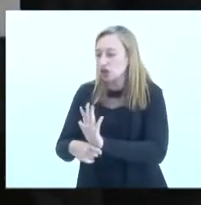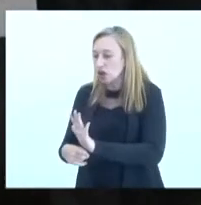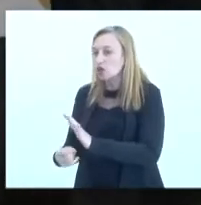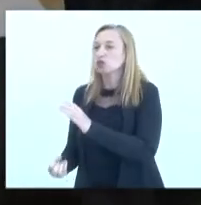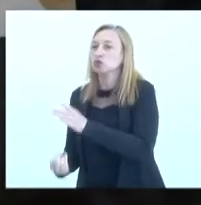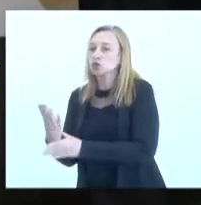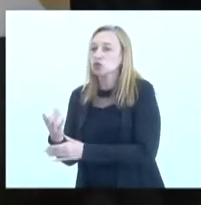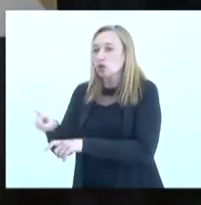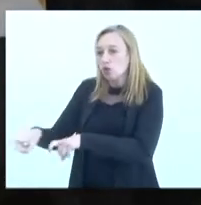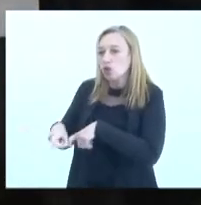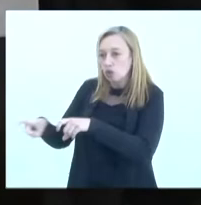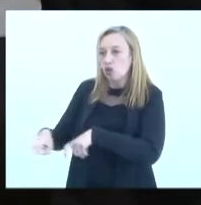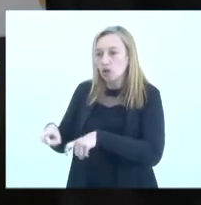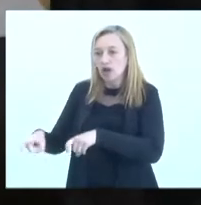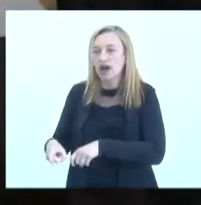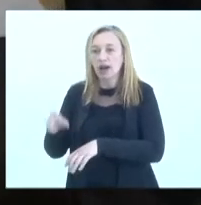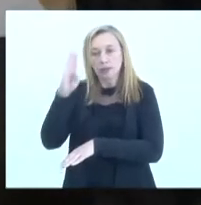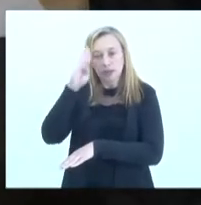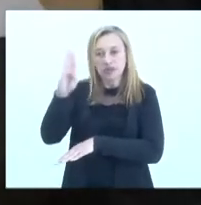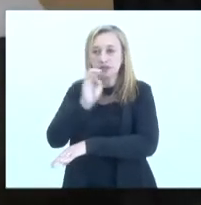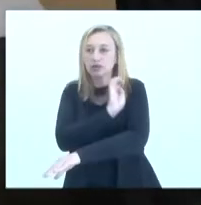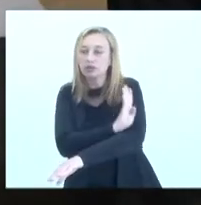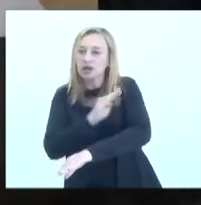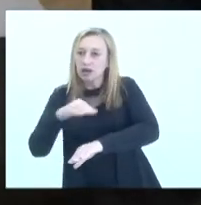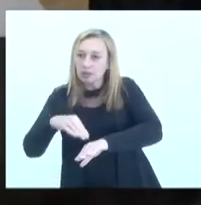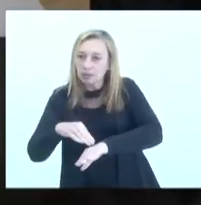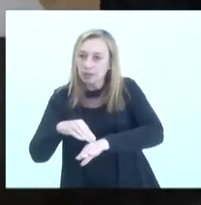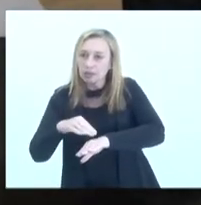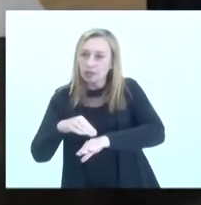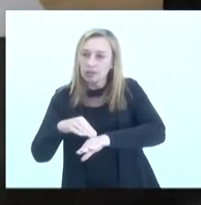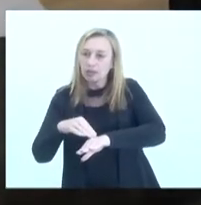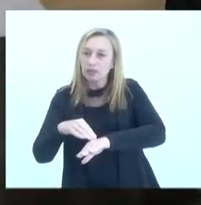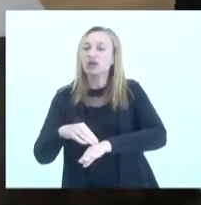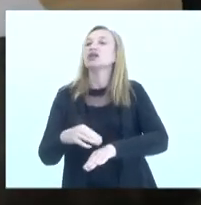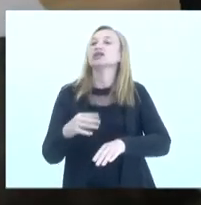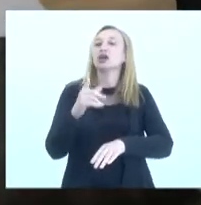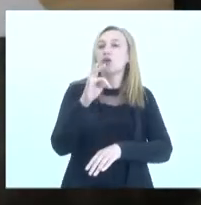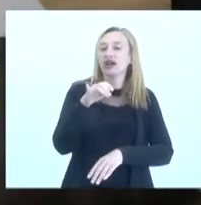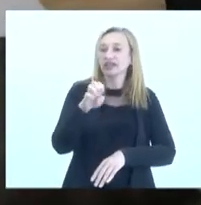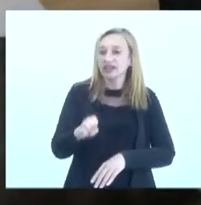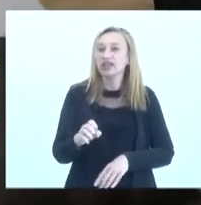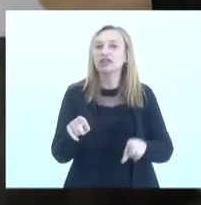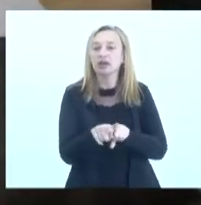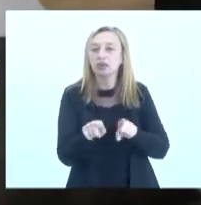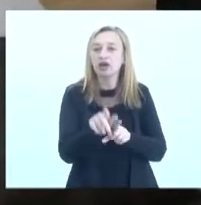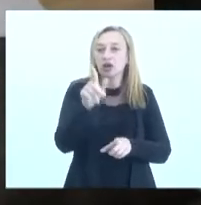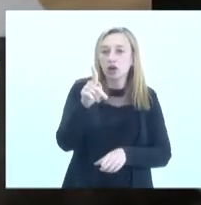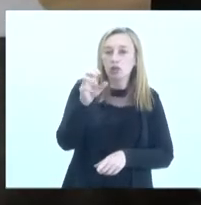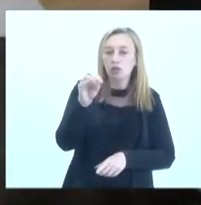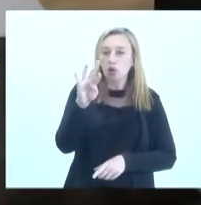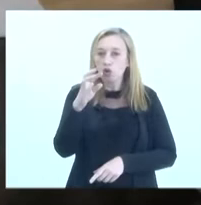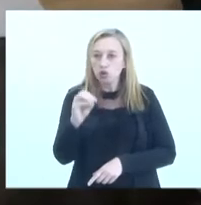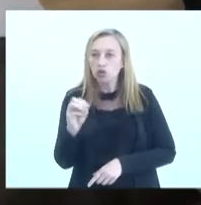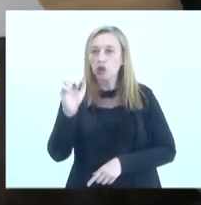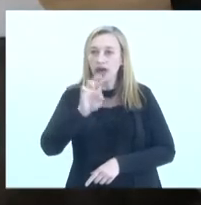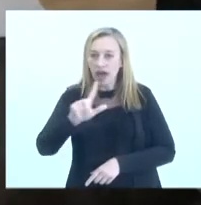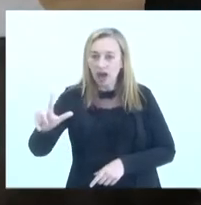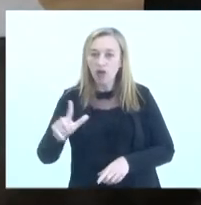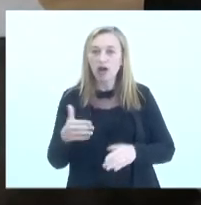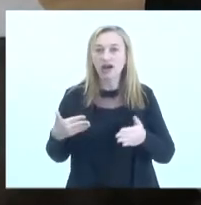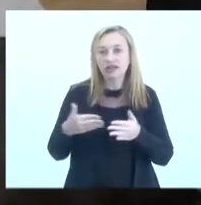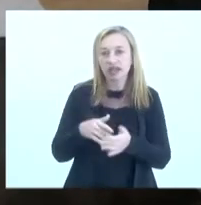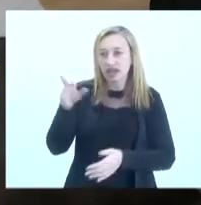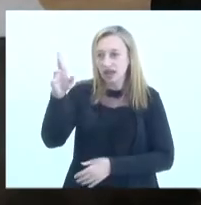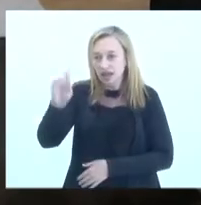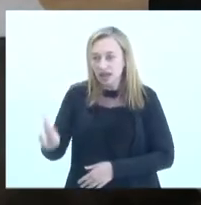da região de Barra Mansa e de Quatis, passando por Porto Real e chegando lá em Resende. Então,